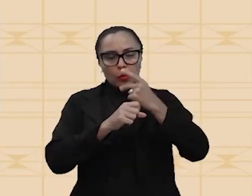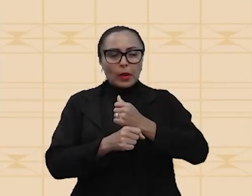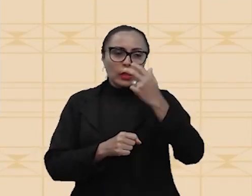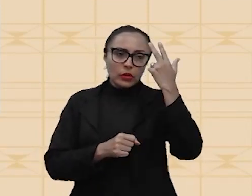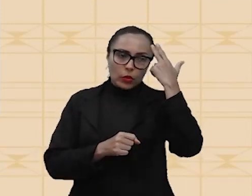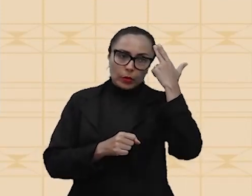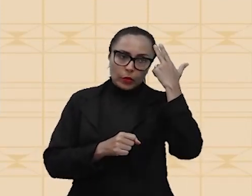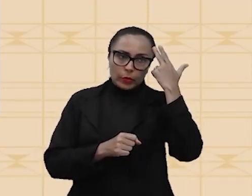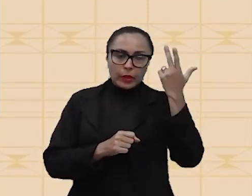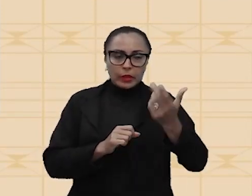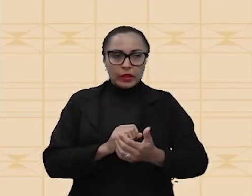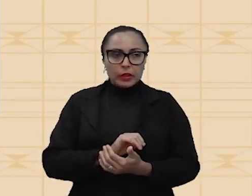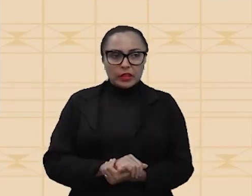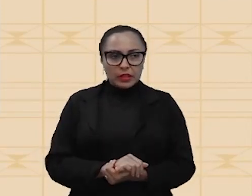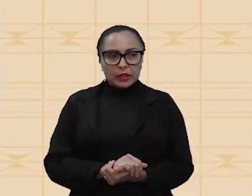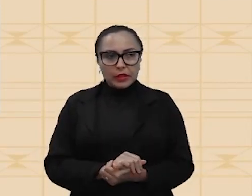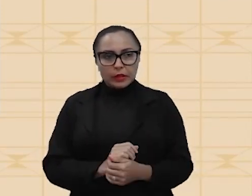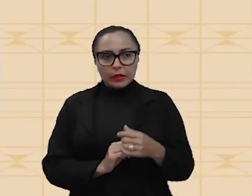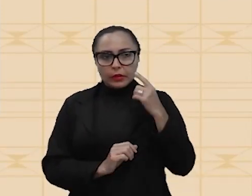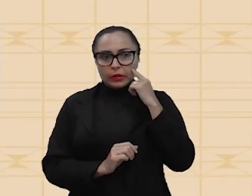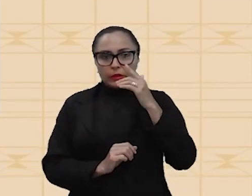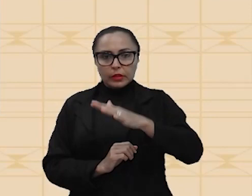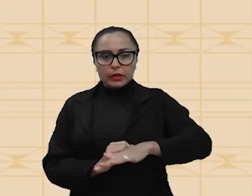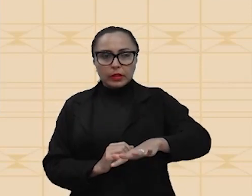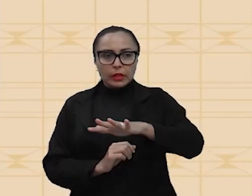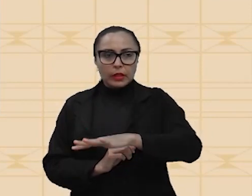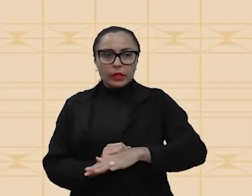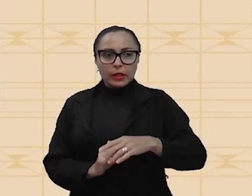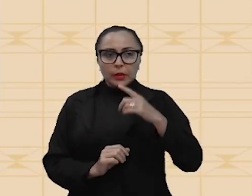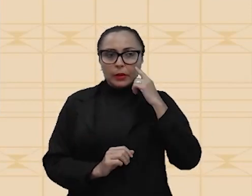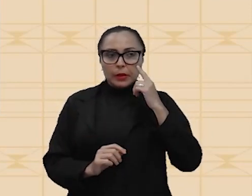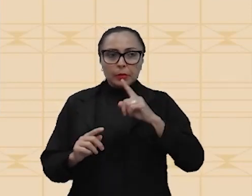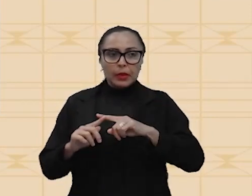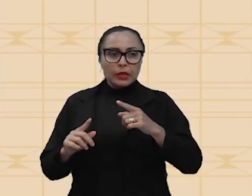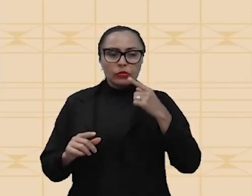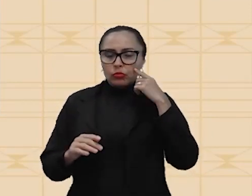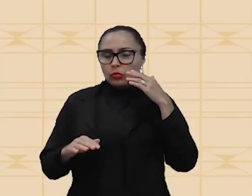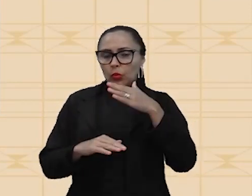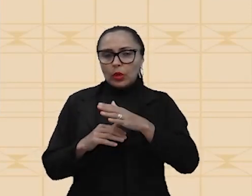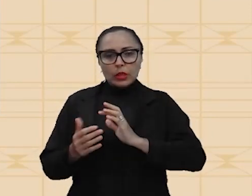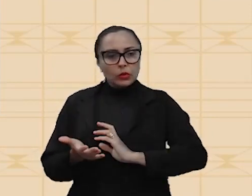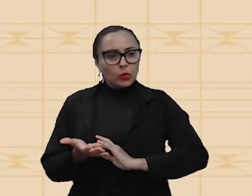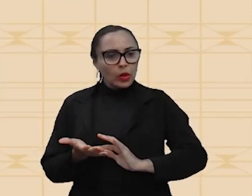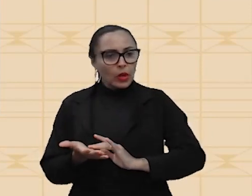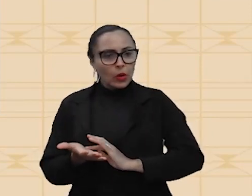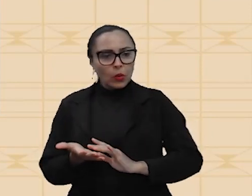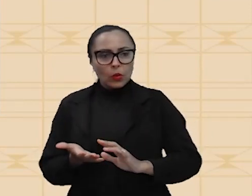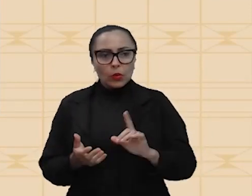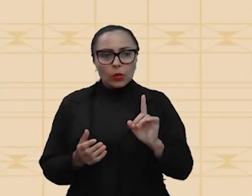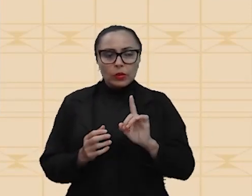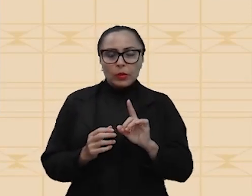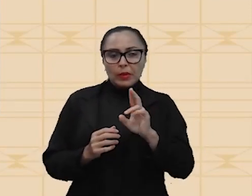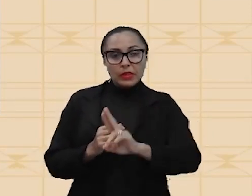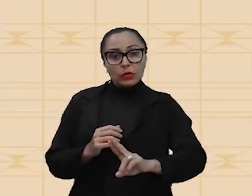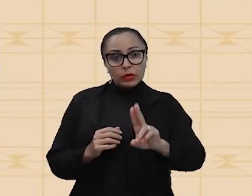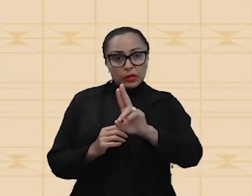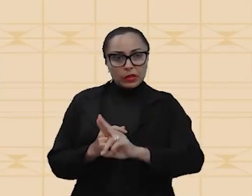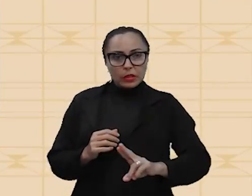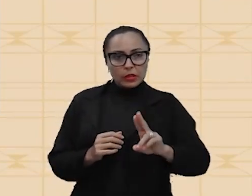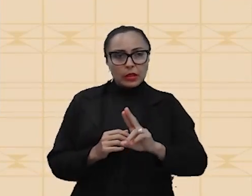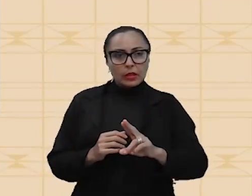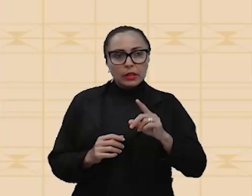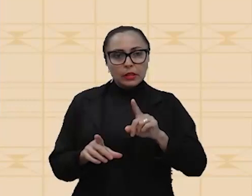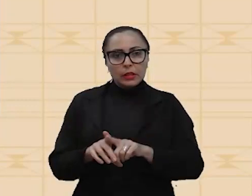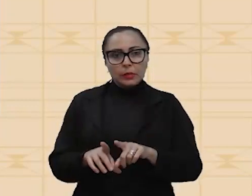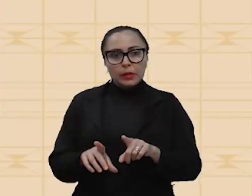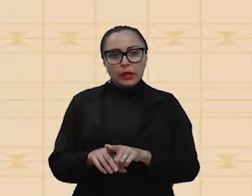à resistência interna. Porém, ela não entra no cálculo da DDP, mas é utilizada para fazer a corrente do circuito